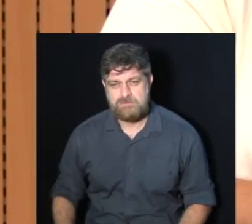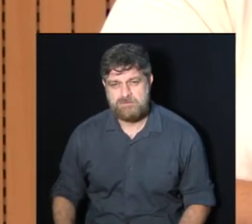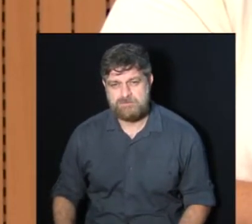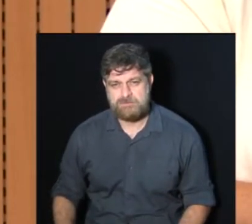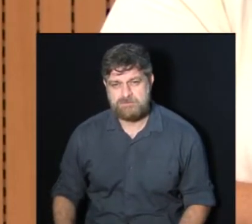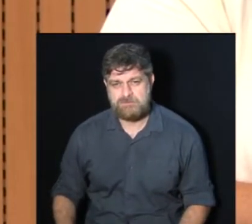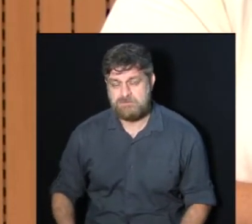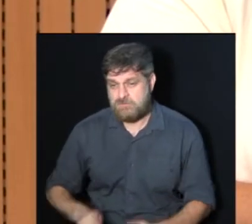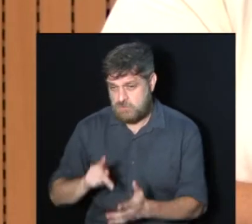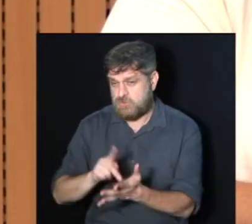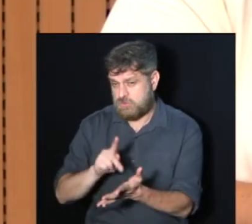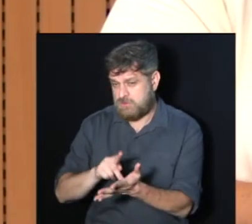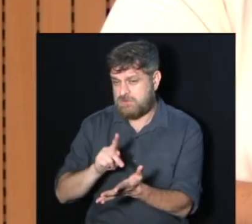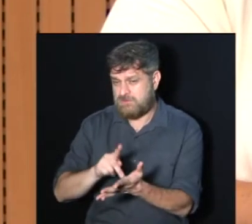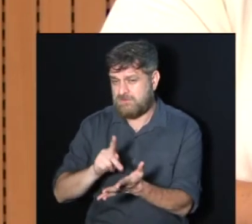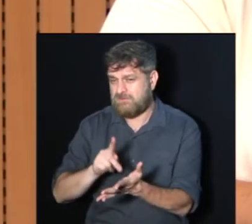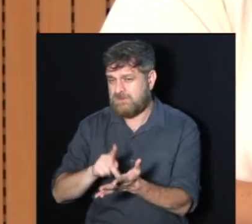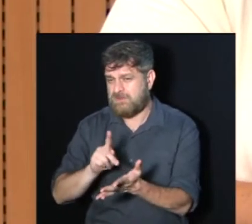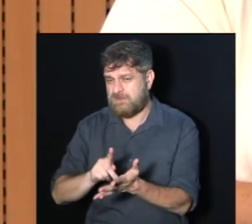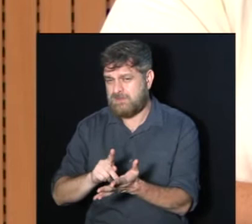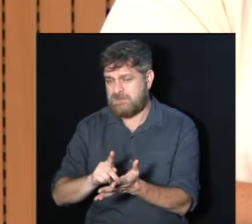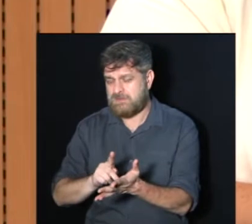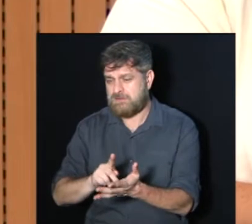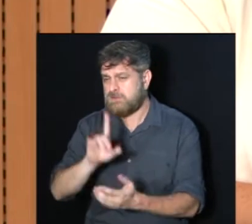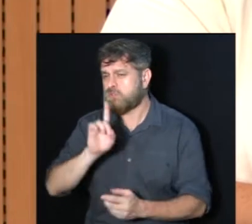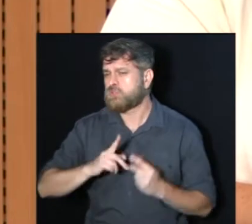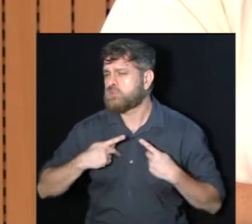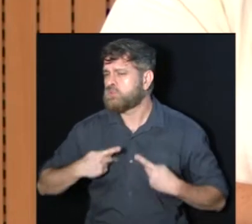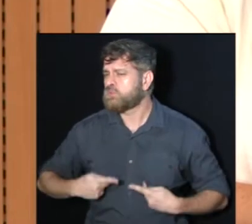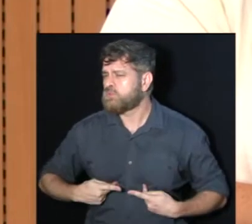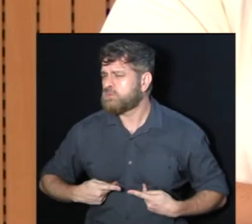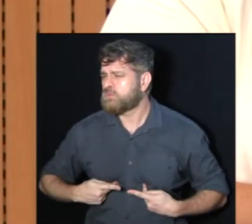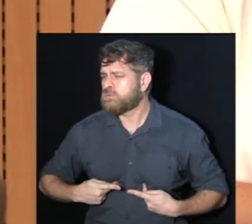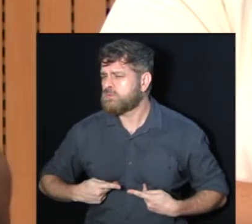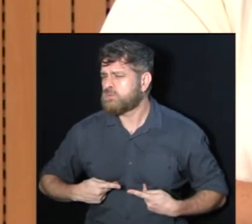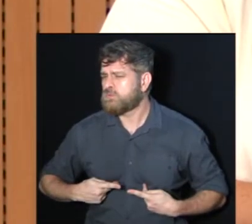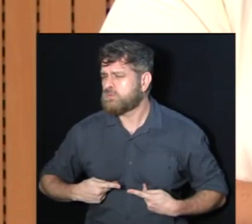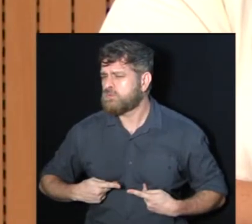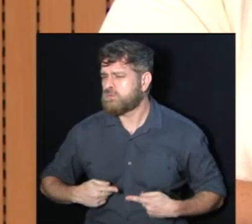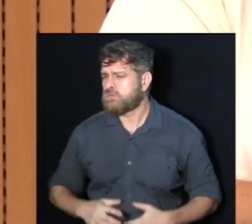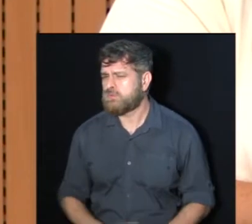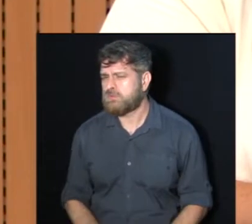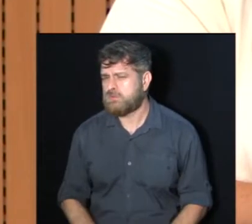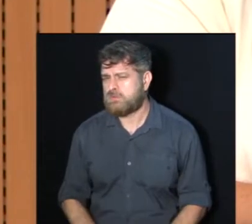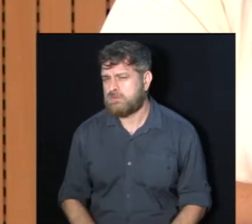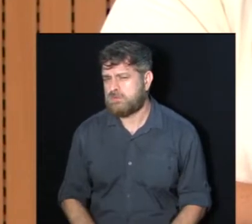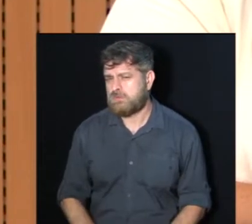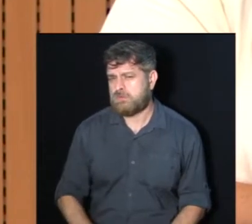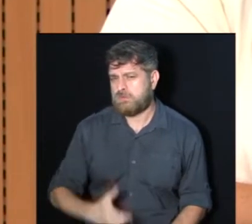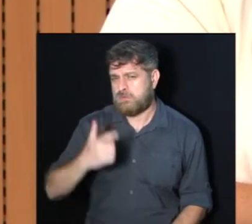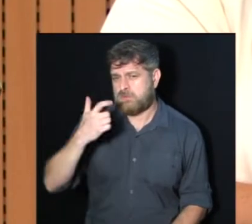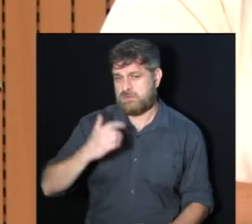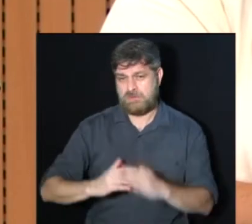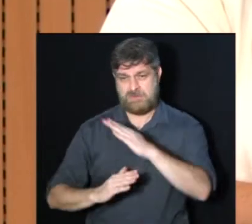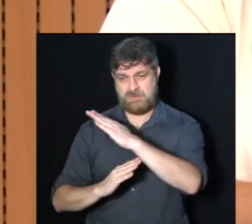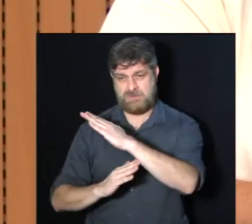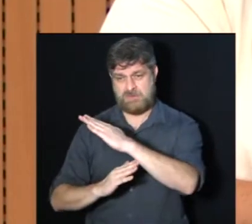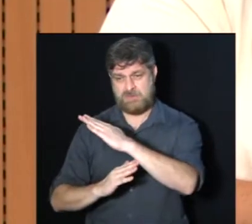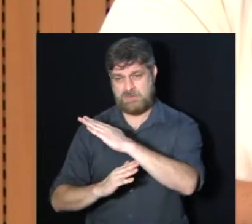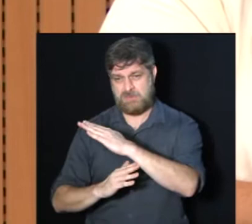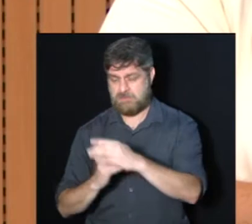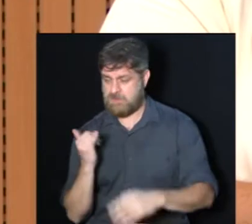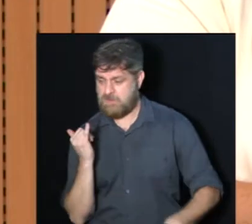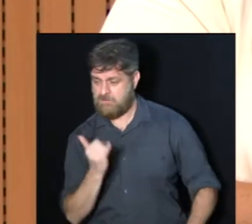de verdade para, eu digo que para essa gama